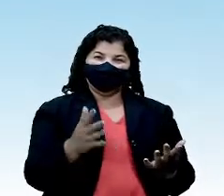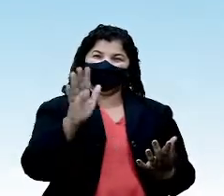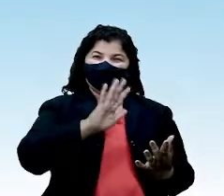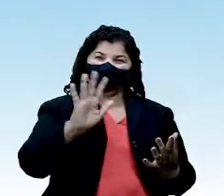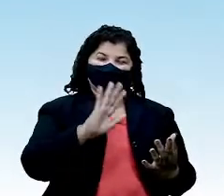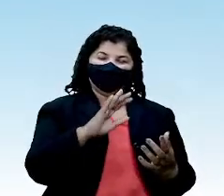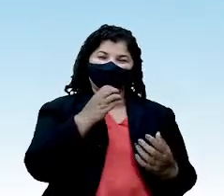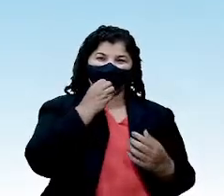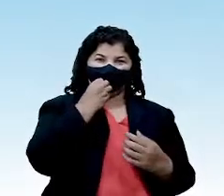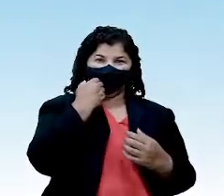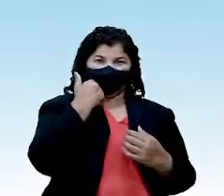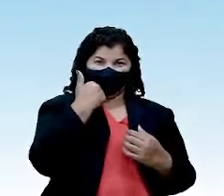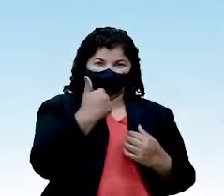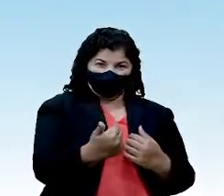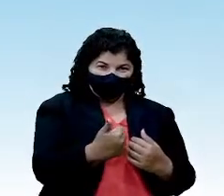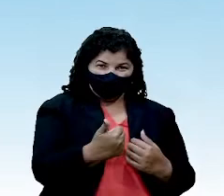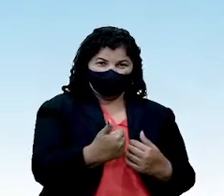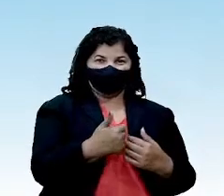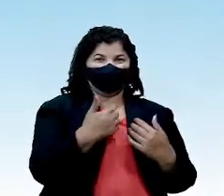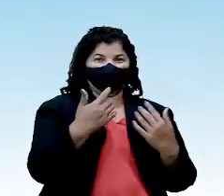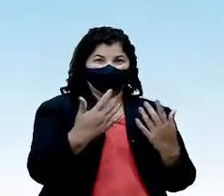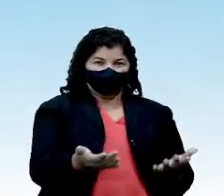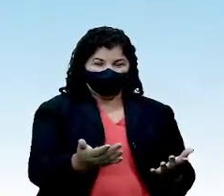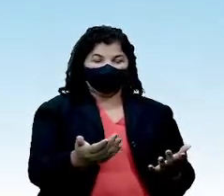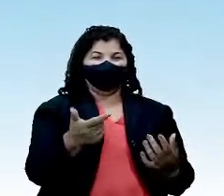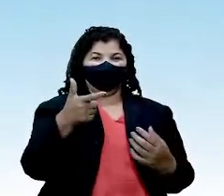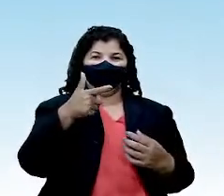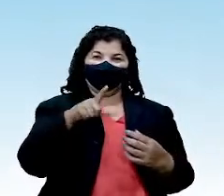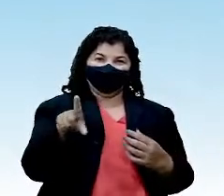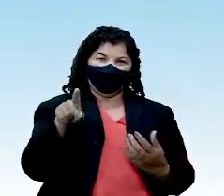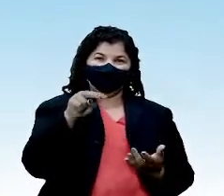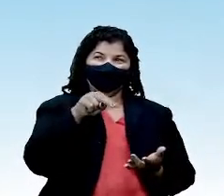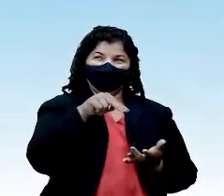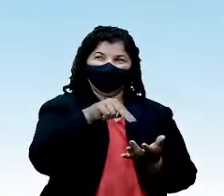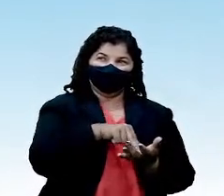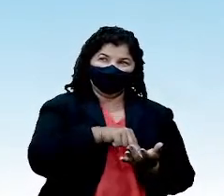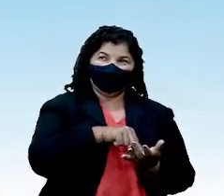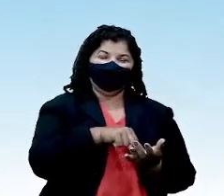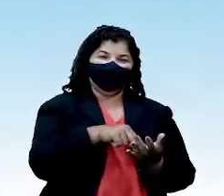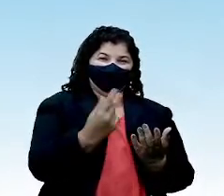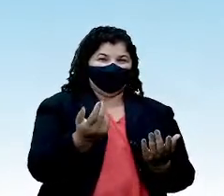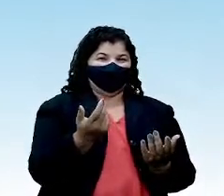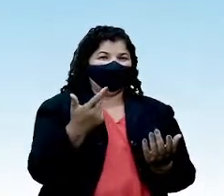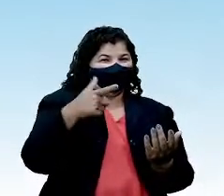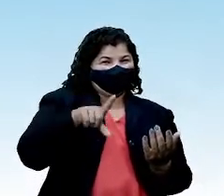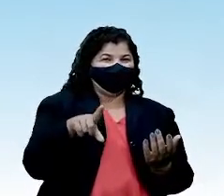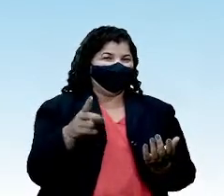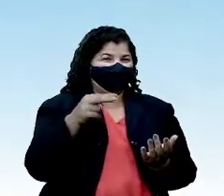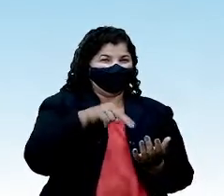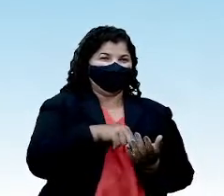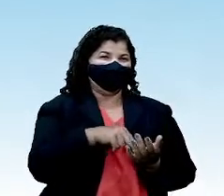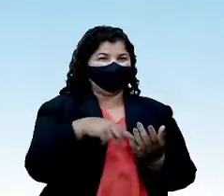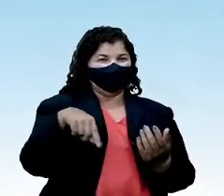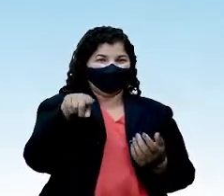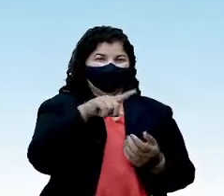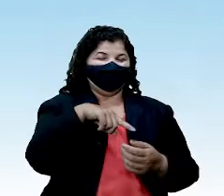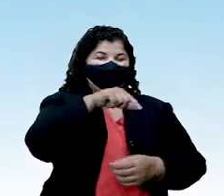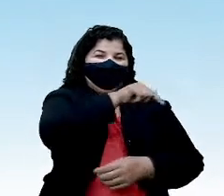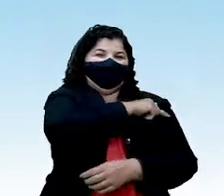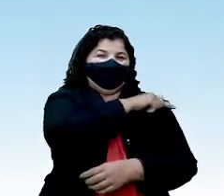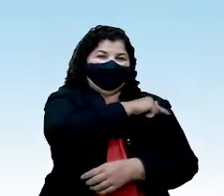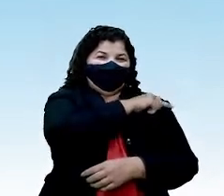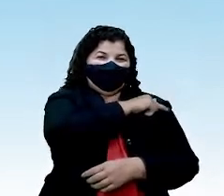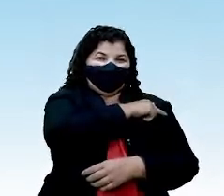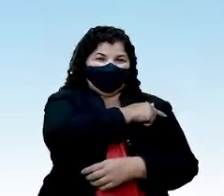pessoal, tudo bem com vocês? Olha aqui de novo. Olha aqui de novo. Eu aqui de novo, pessoal do 7º ano do